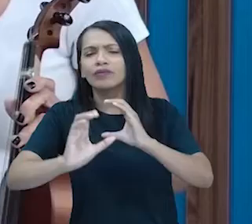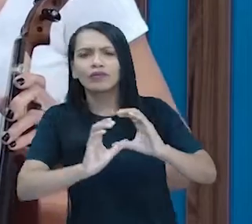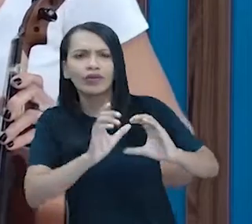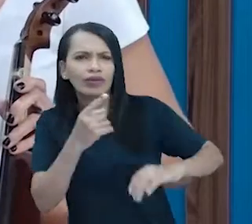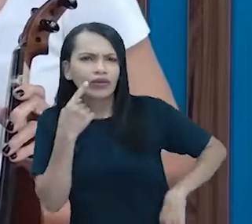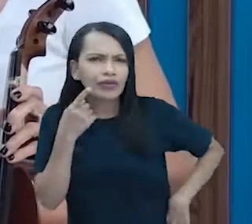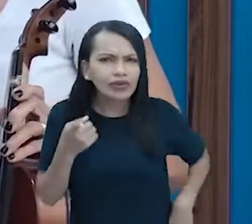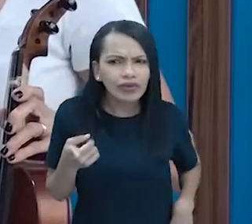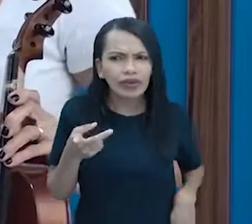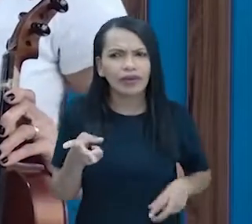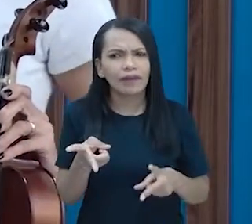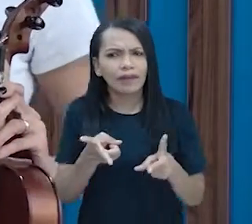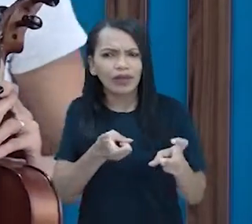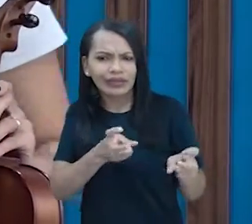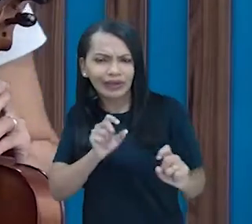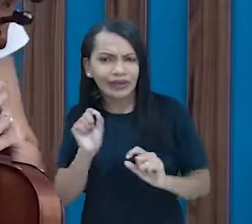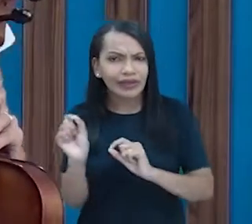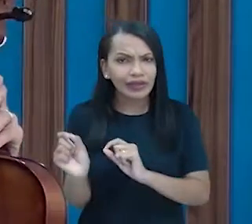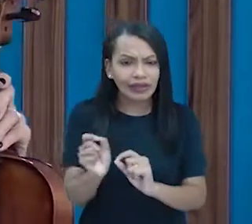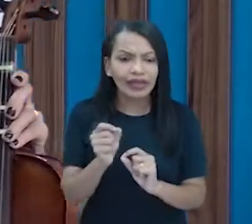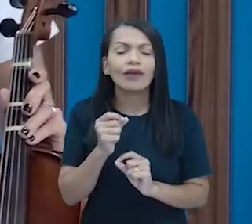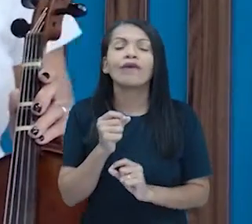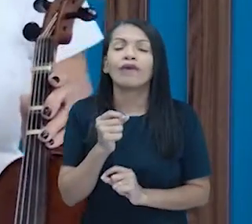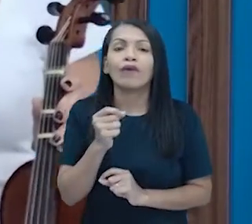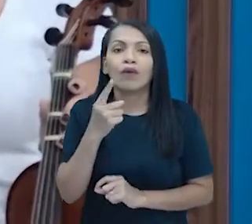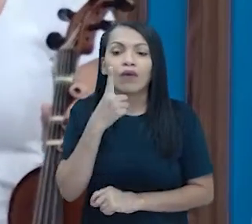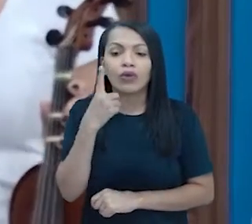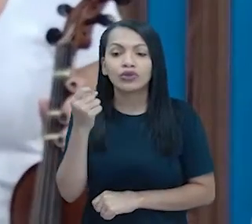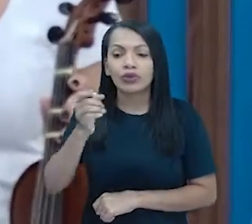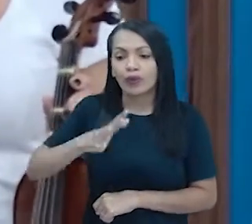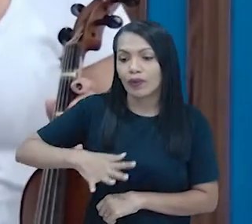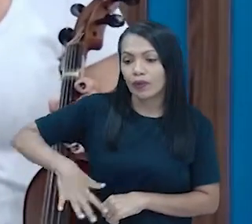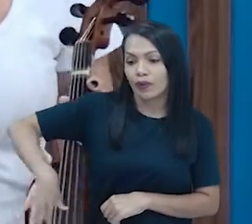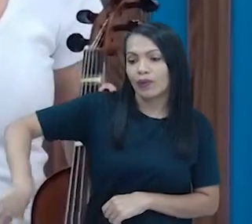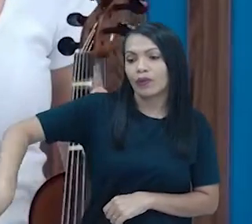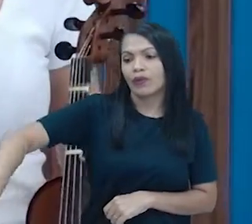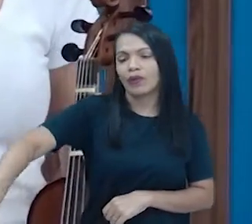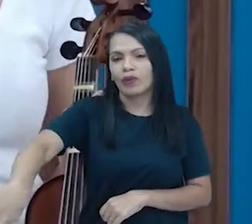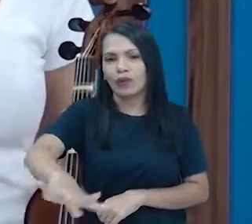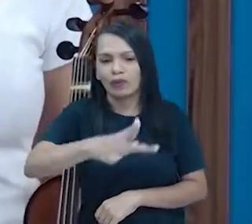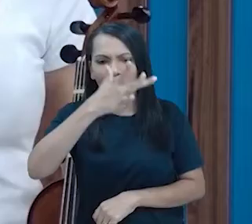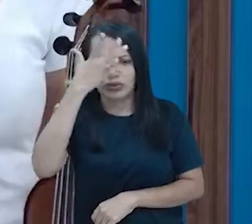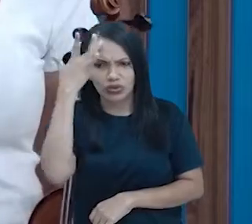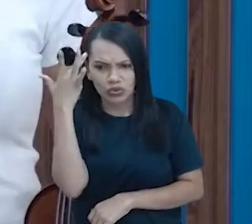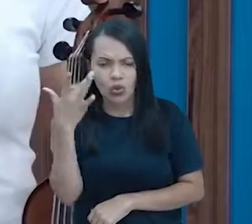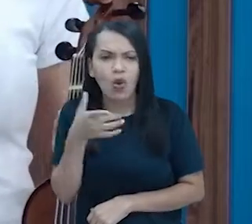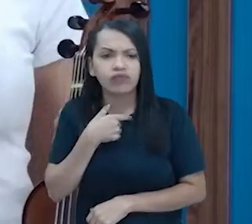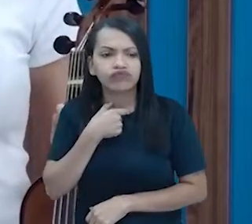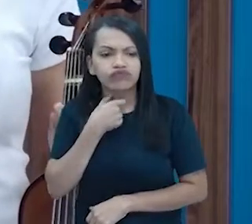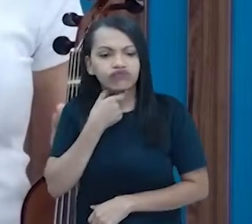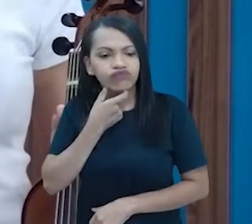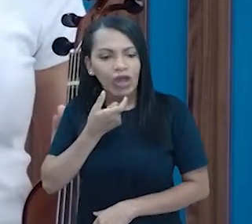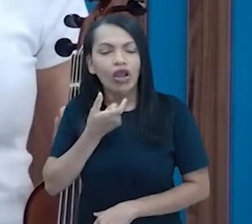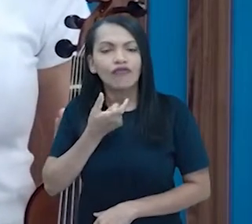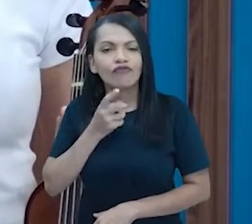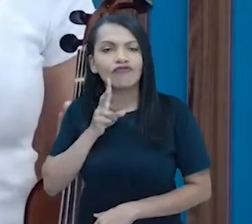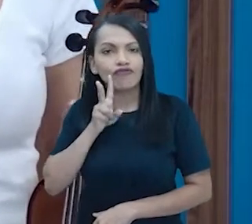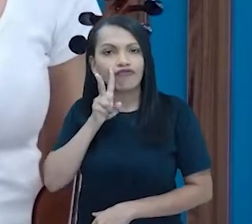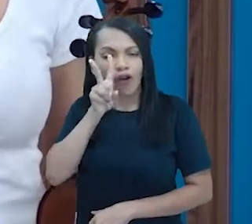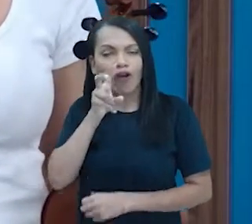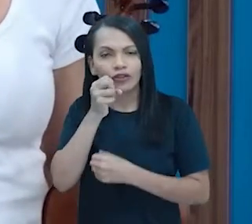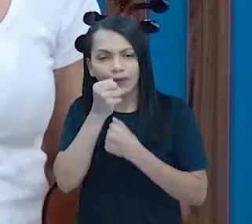gente sente que o som ele preencheu todos os espaços, né? Aquela pessoa com a potência de voz muito boa, não